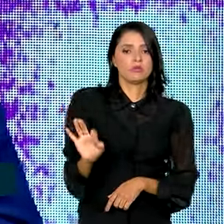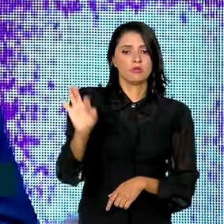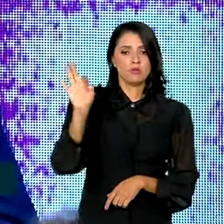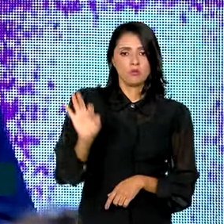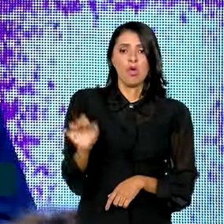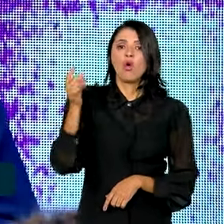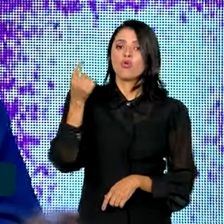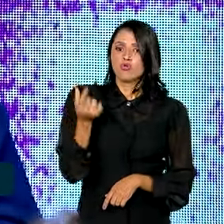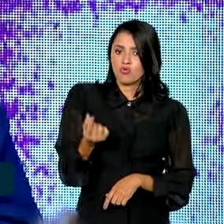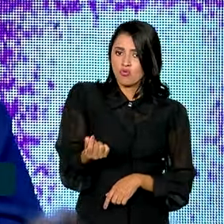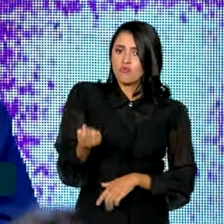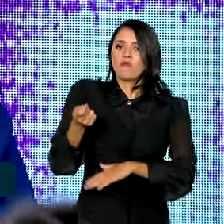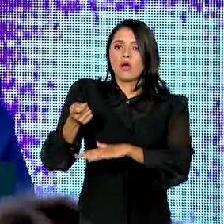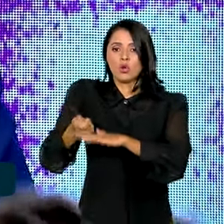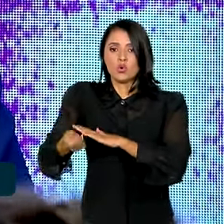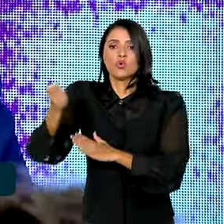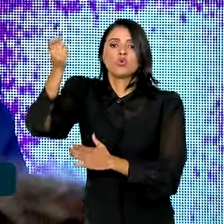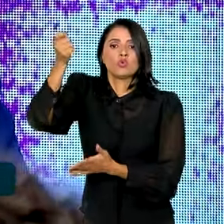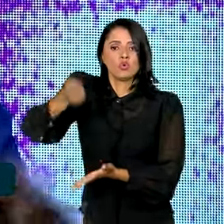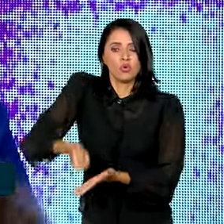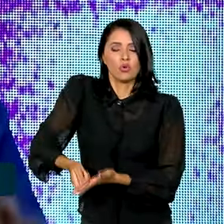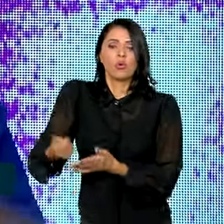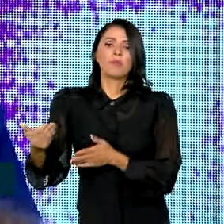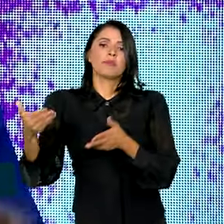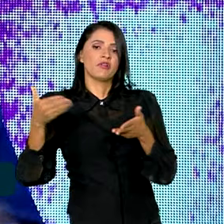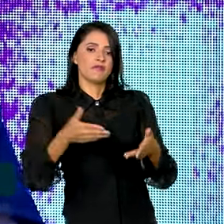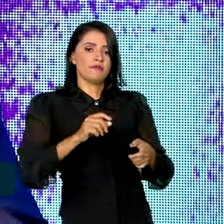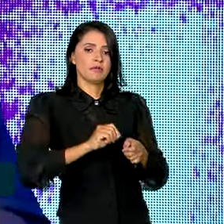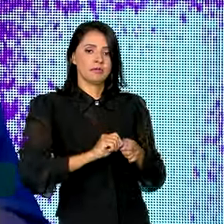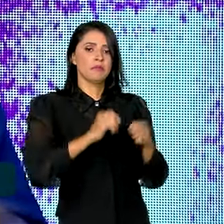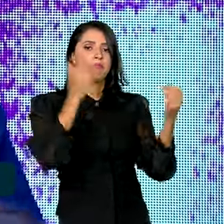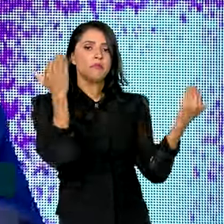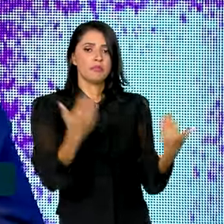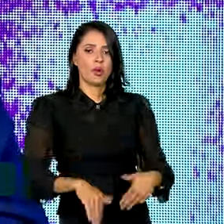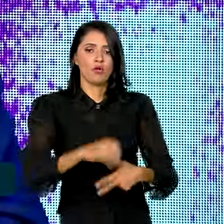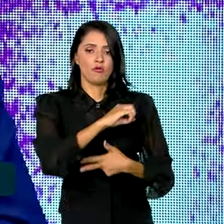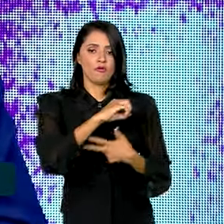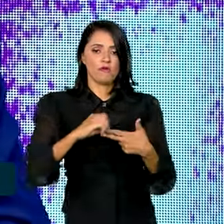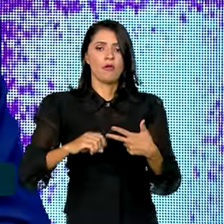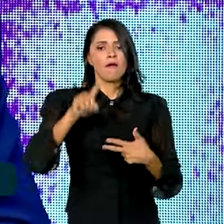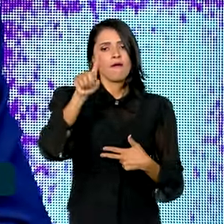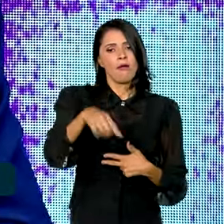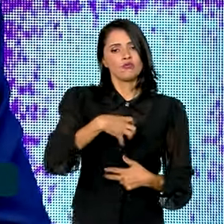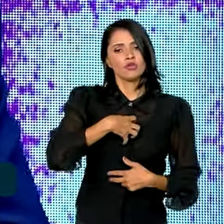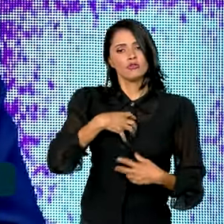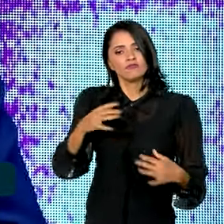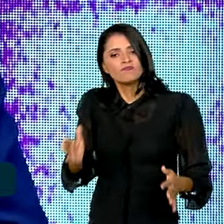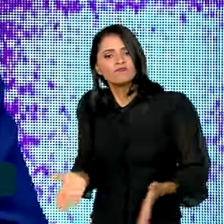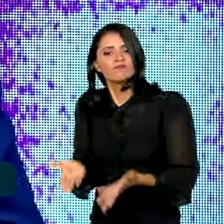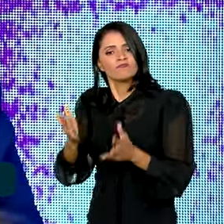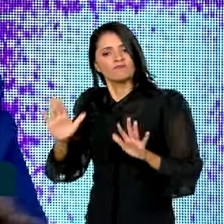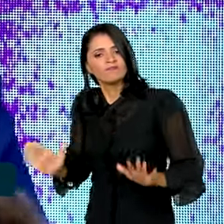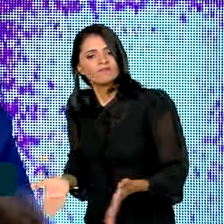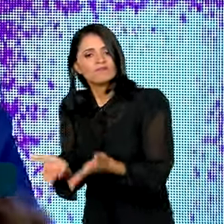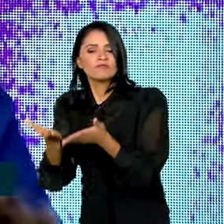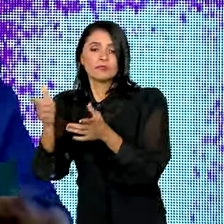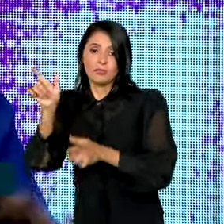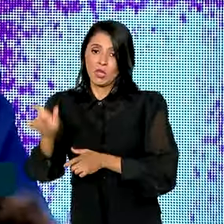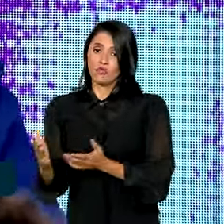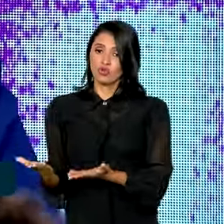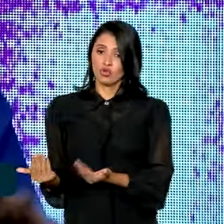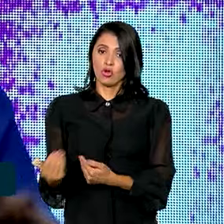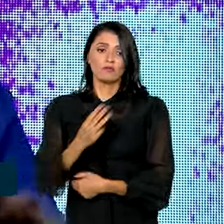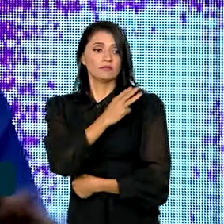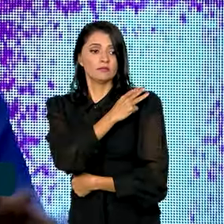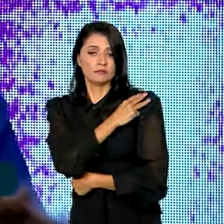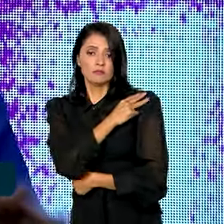um valor, para fazer a prova do Enem. Então, também é uma forma de estimular que o jovem do terceiro ano do ensino